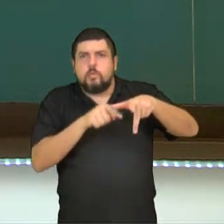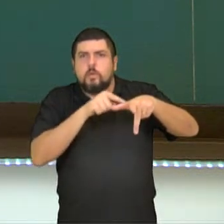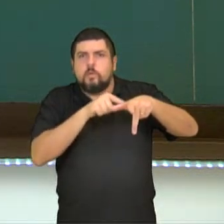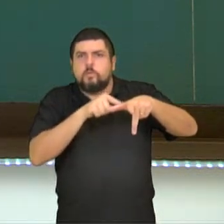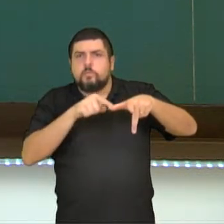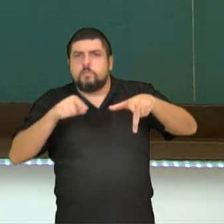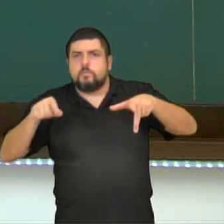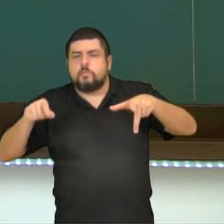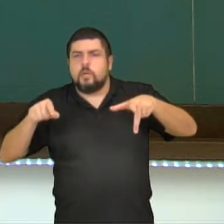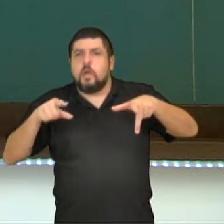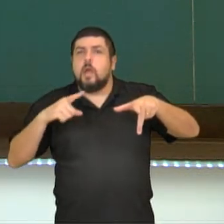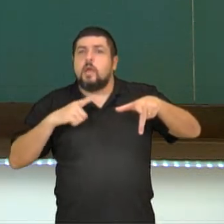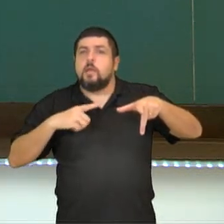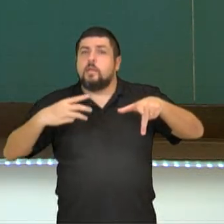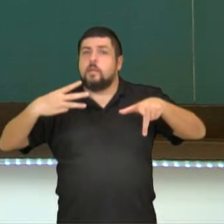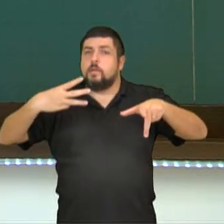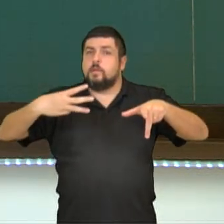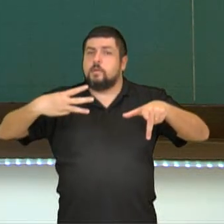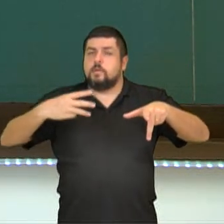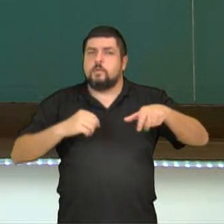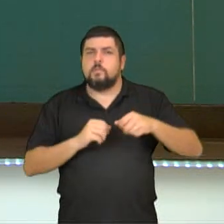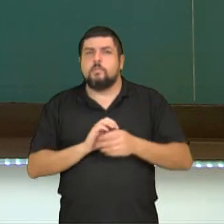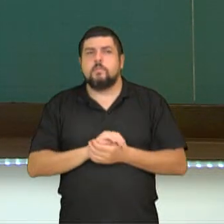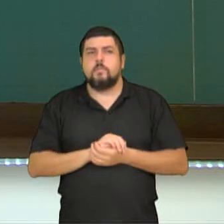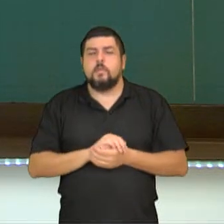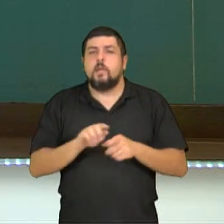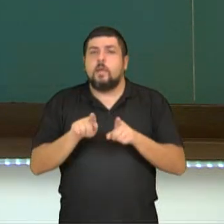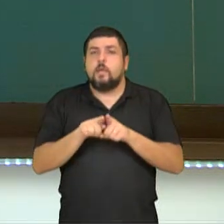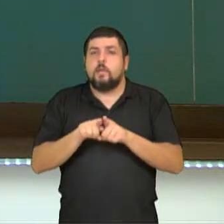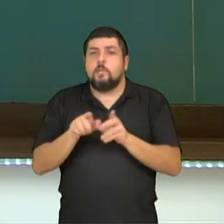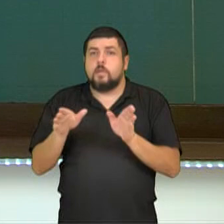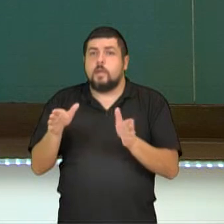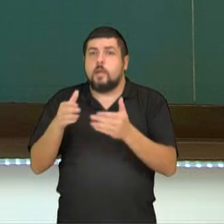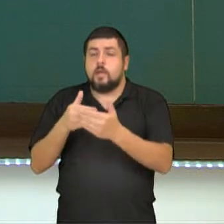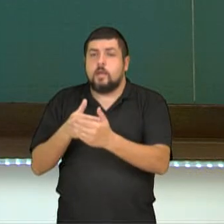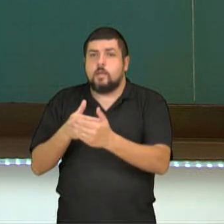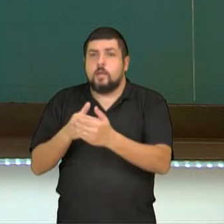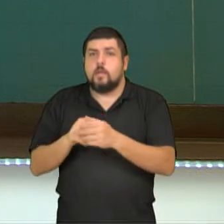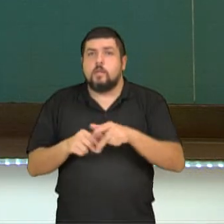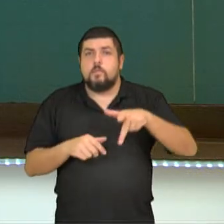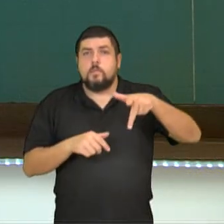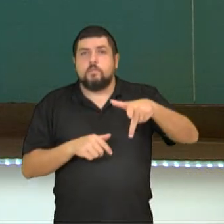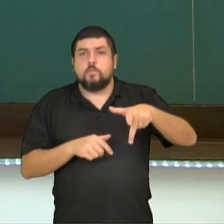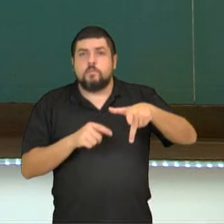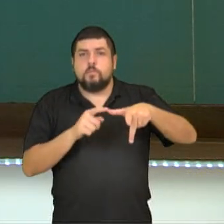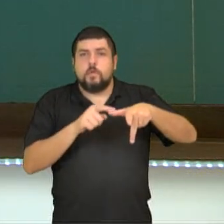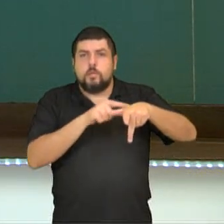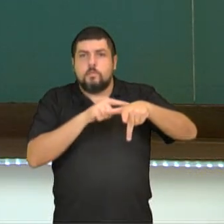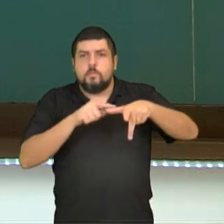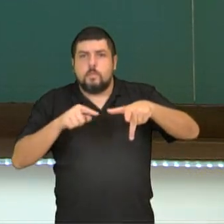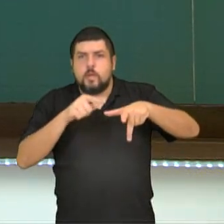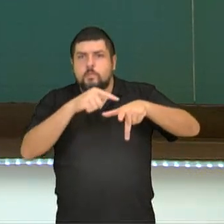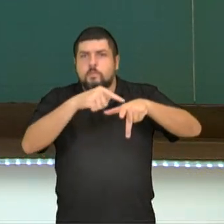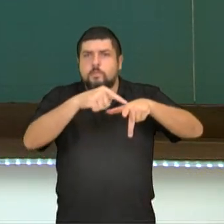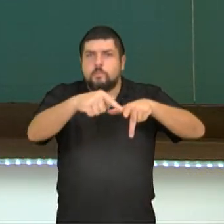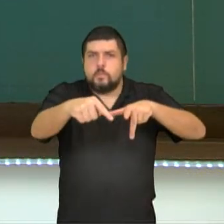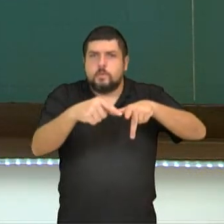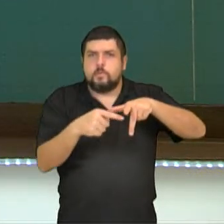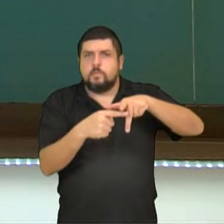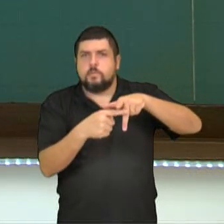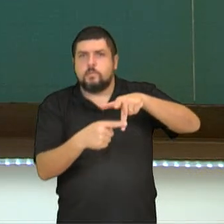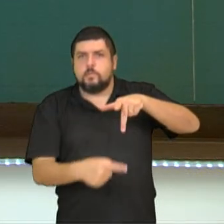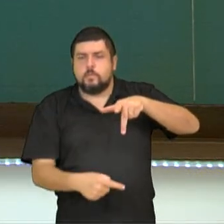Ele vai ficar para cima do tampo da mesa. E aqui também, ó, comprimento, largura e altura. Ah, professor, isso aqui parece um cubo. Exatamente,